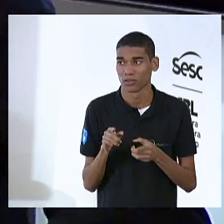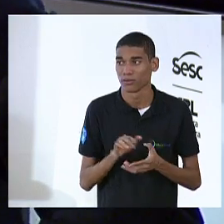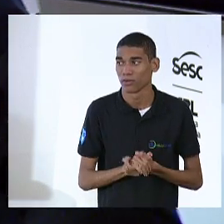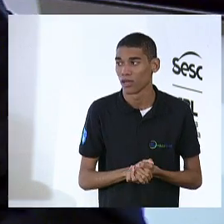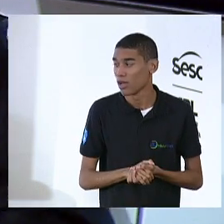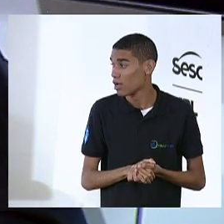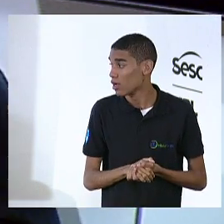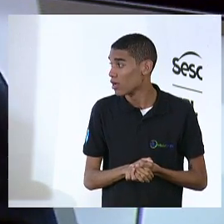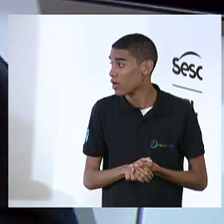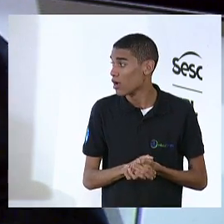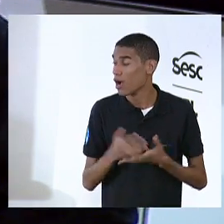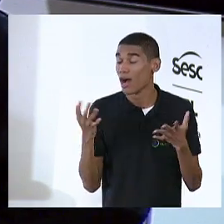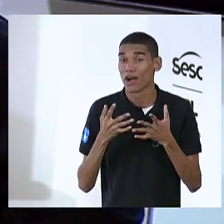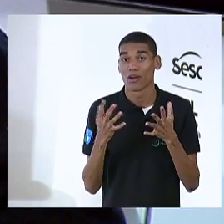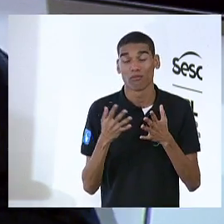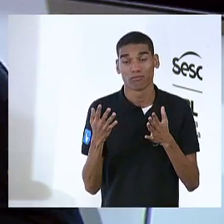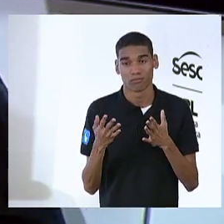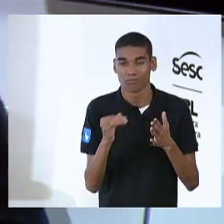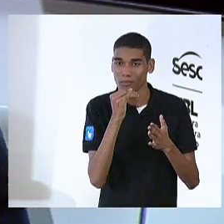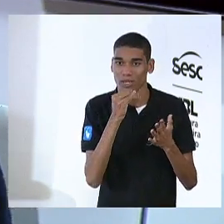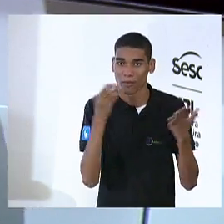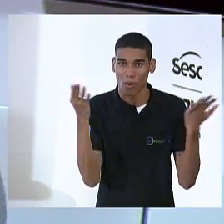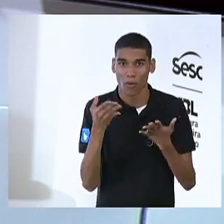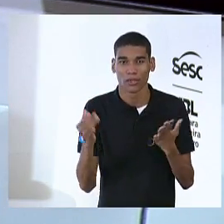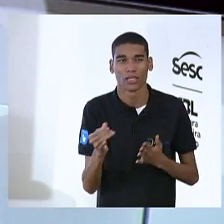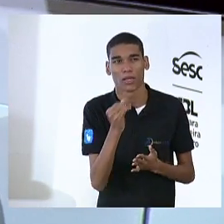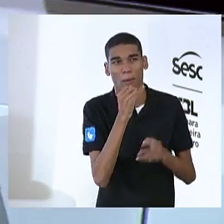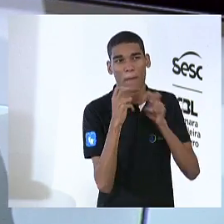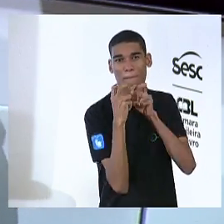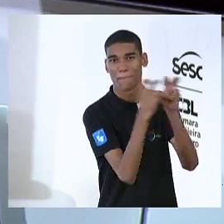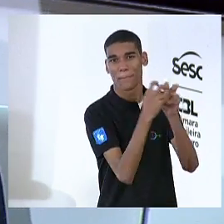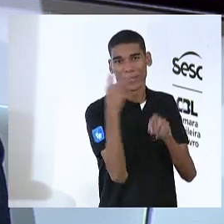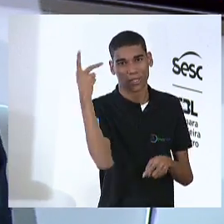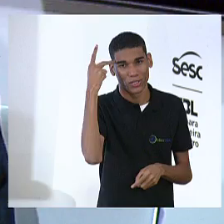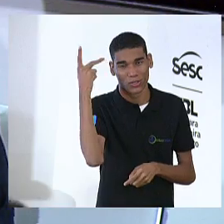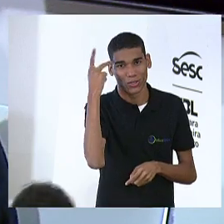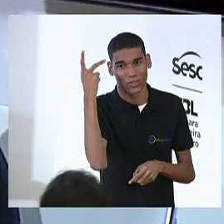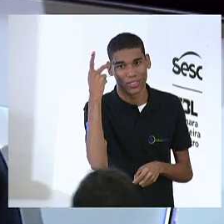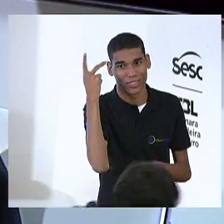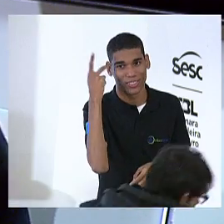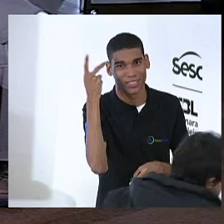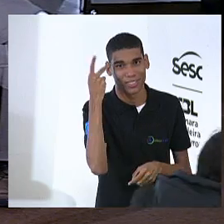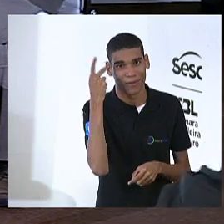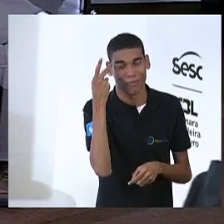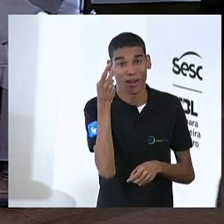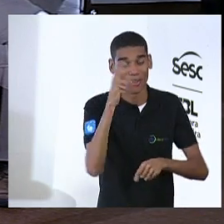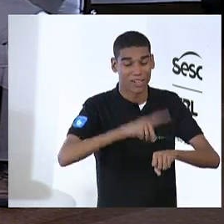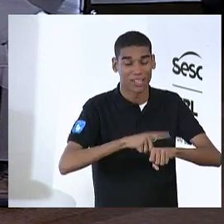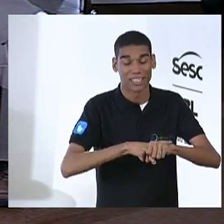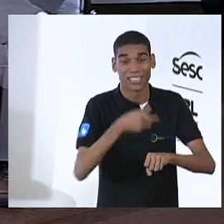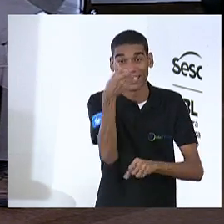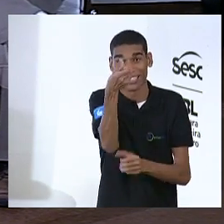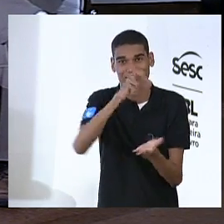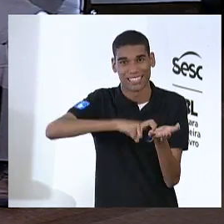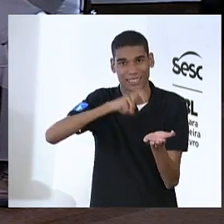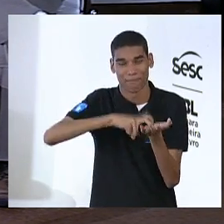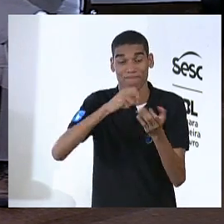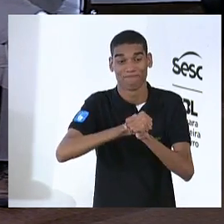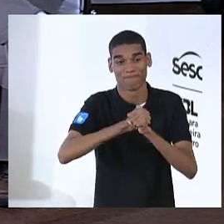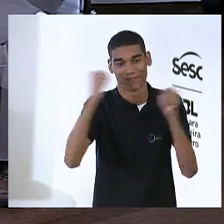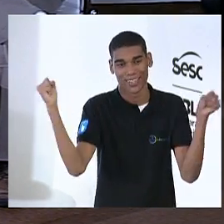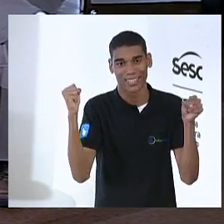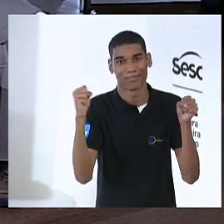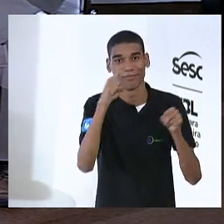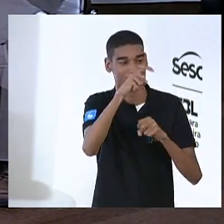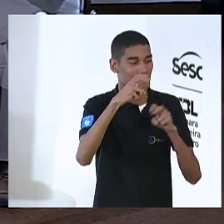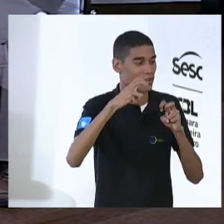Vamos pegar o metrô de São Paulo, a 6. Qual estação vocês querem? Sé. Vamos pegar a Sé.